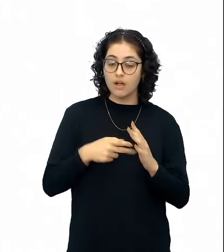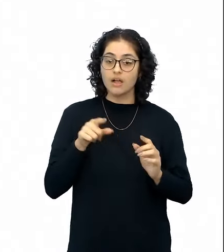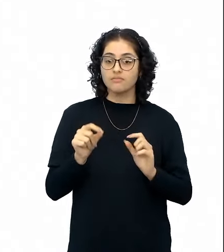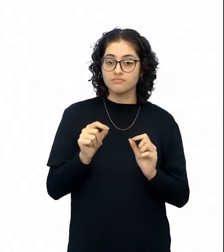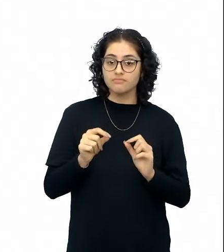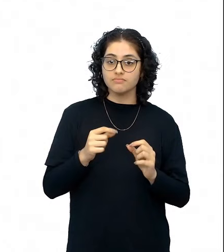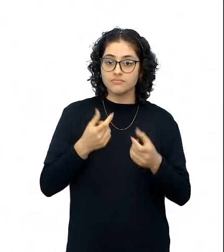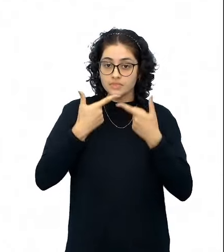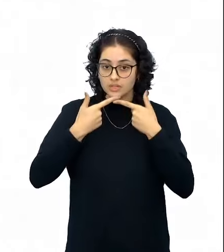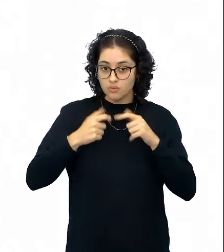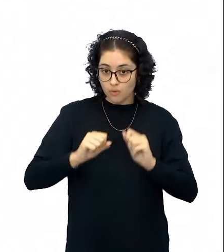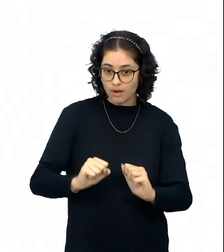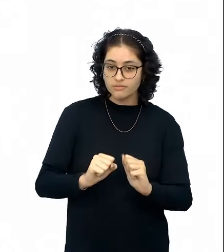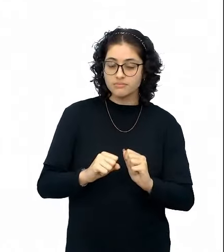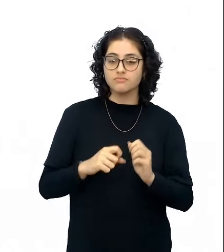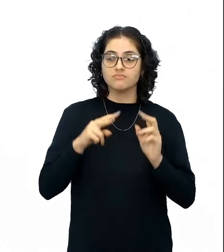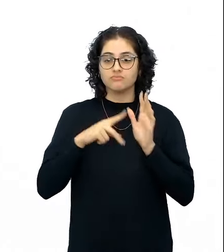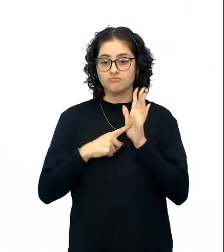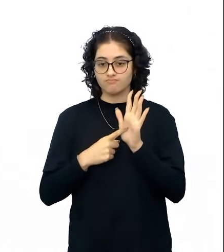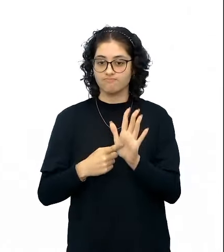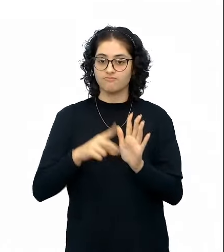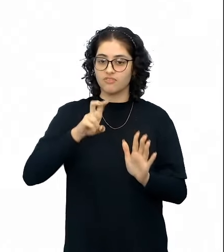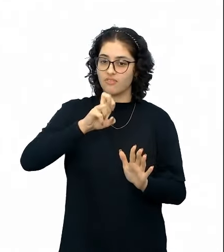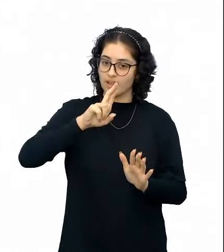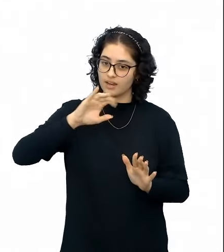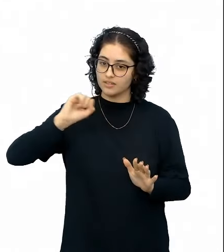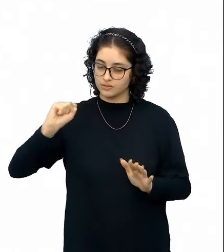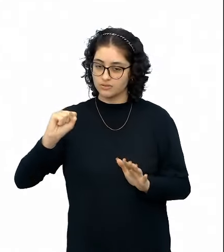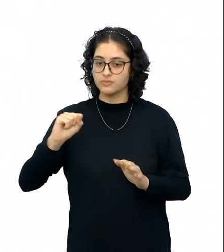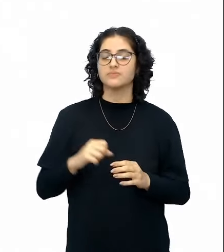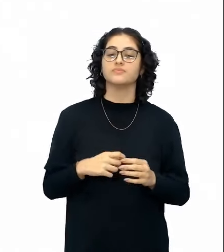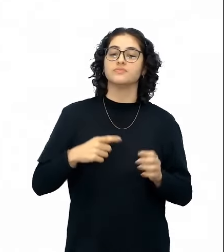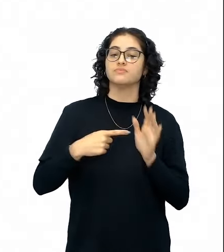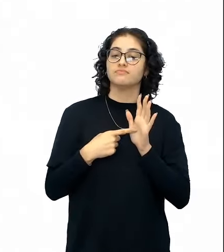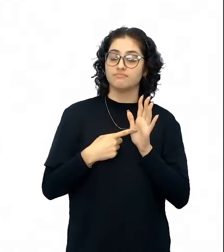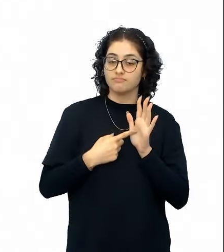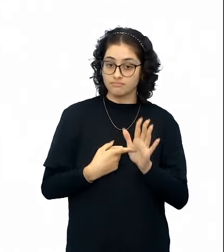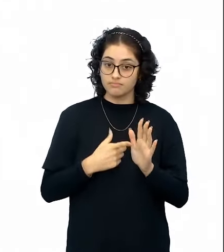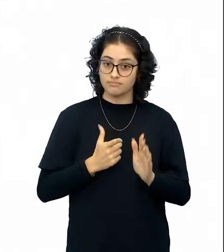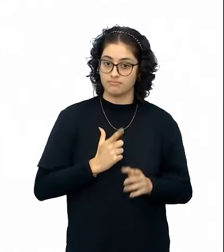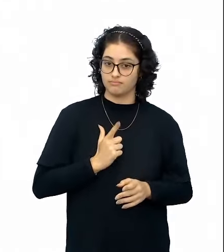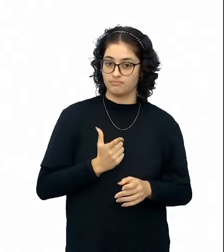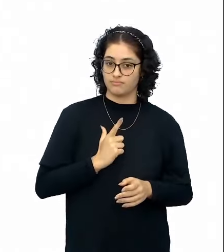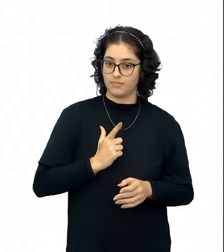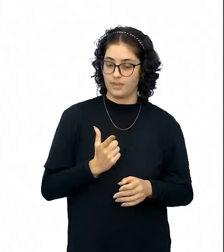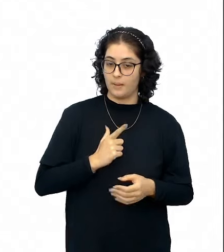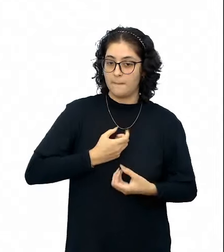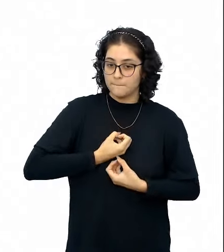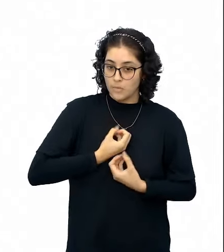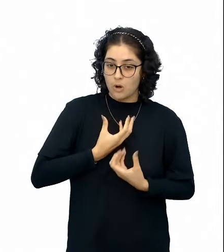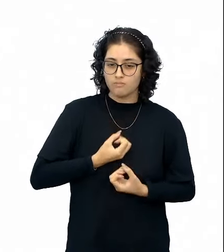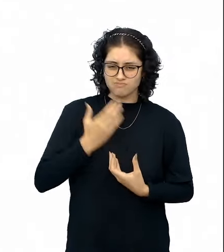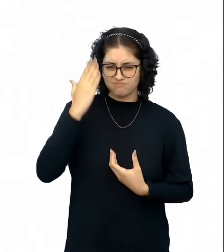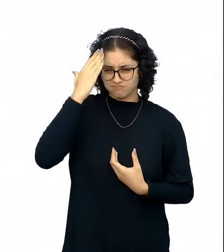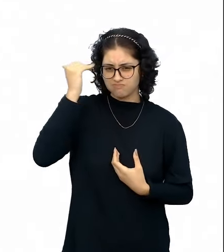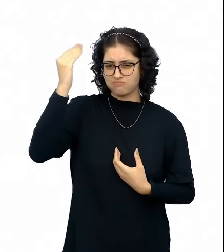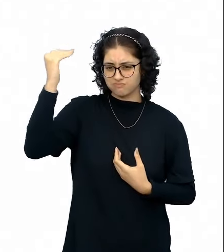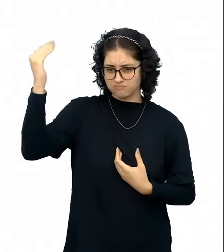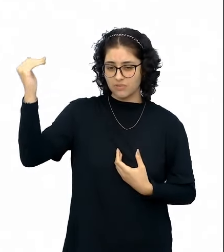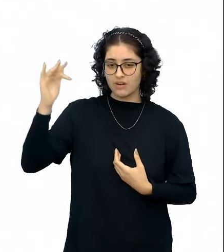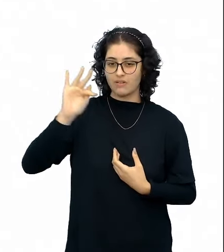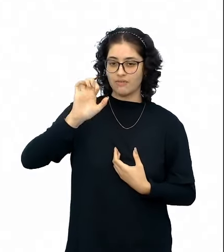empregada no verso? Então, nós temos aqui um poeta muito famoso, que é o Fernando Pessoa, fala